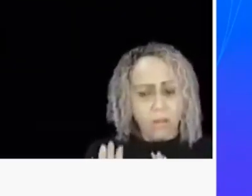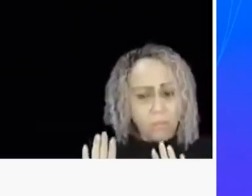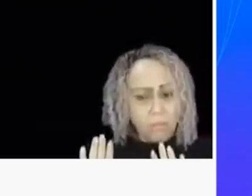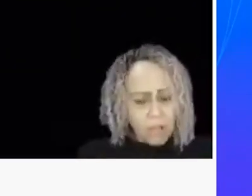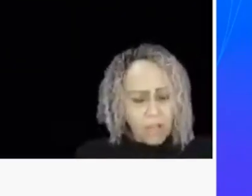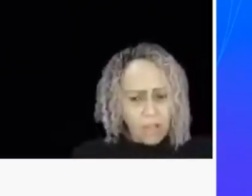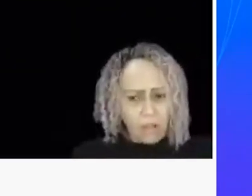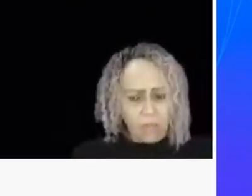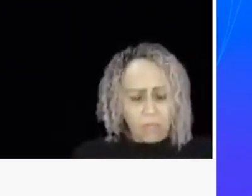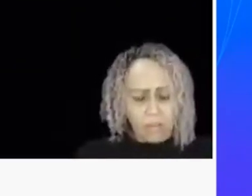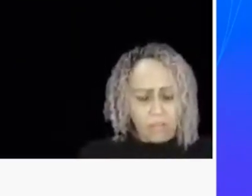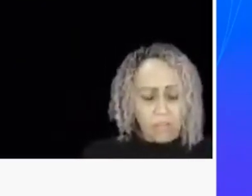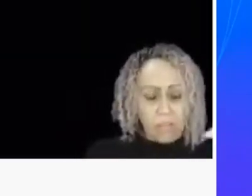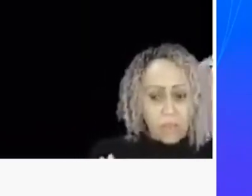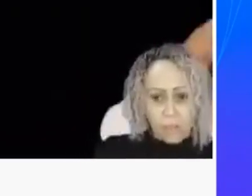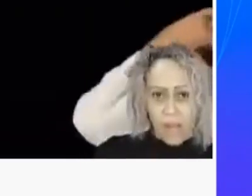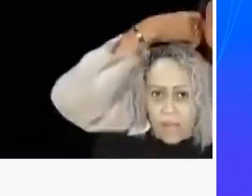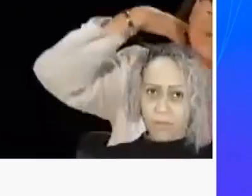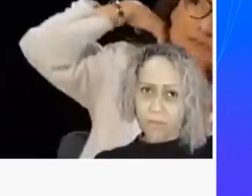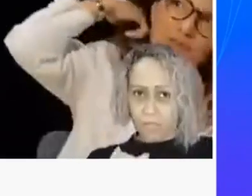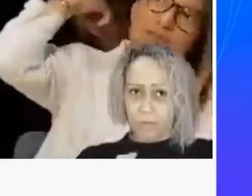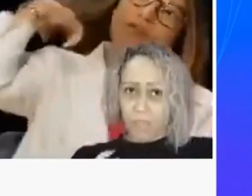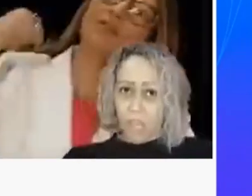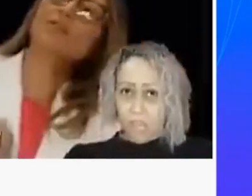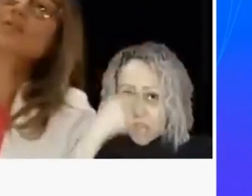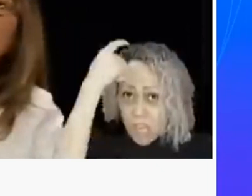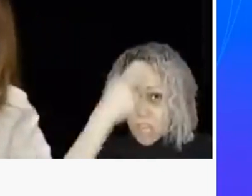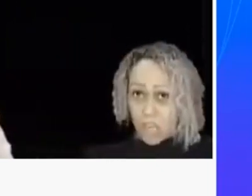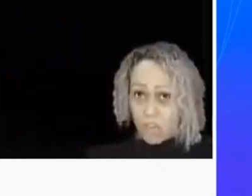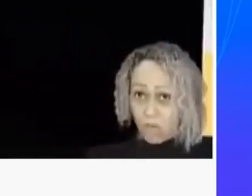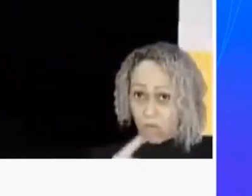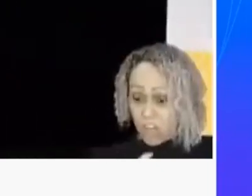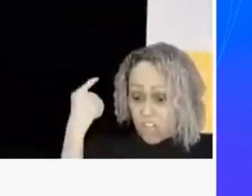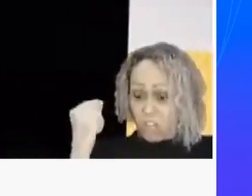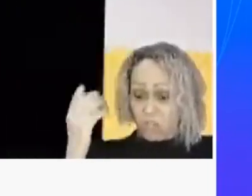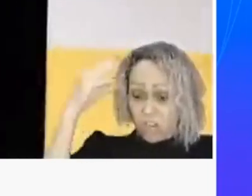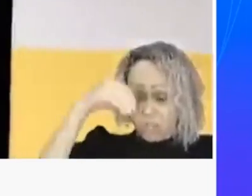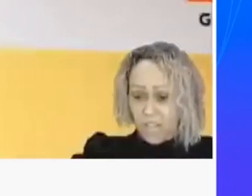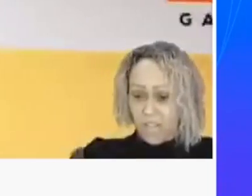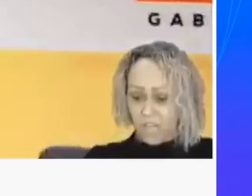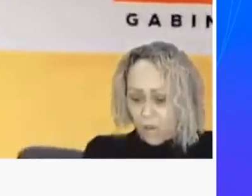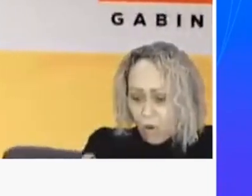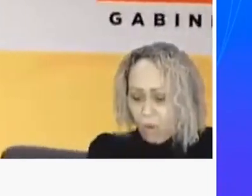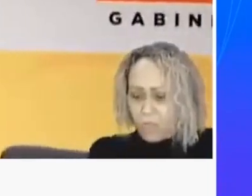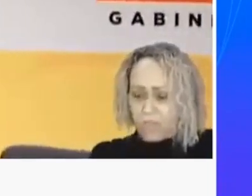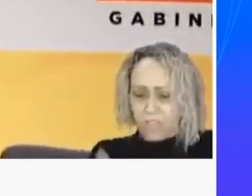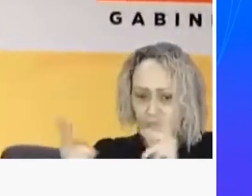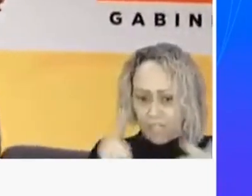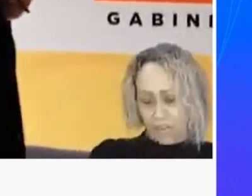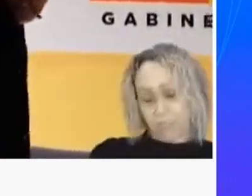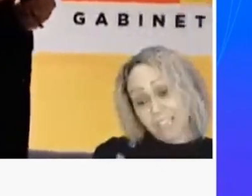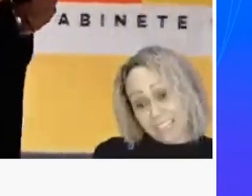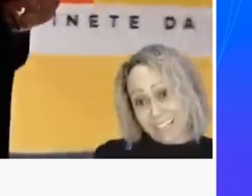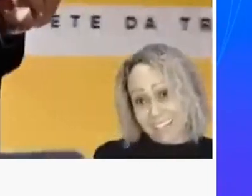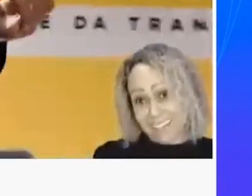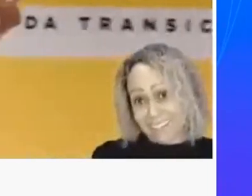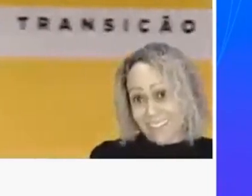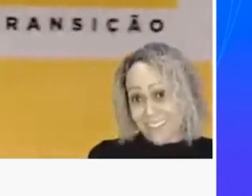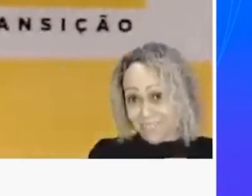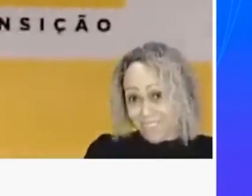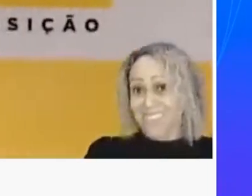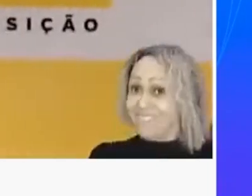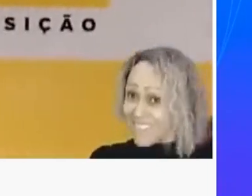garantir programas sociais, promessas de Lula para o ano que vem, principalmente programas voltados ao